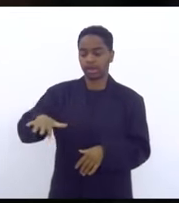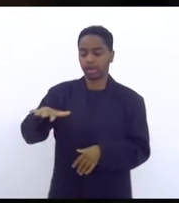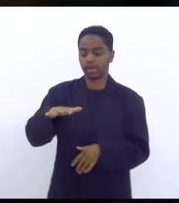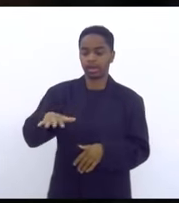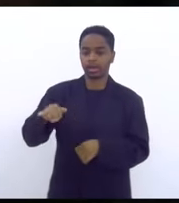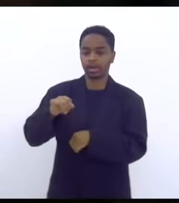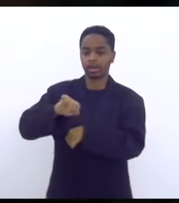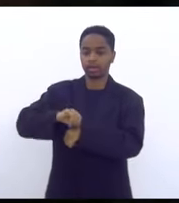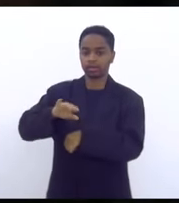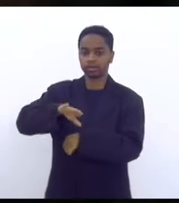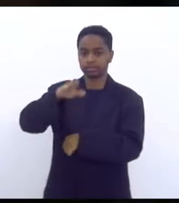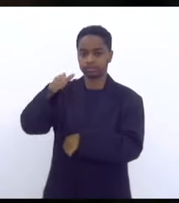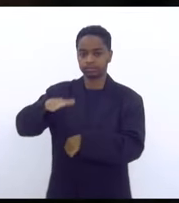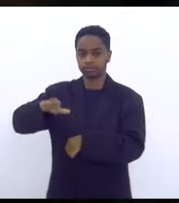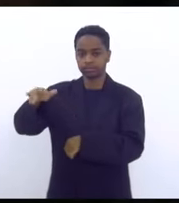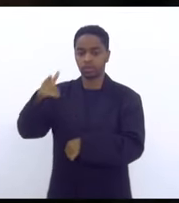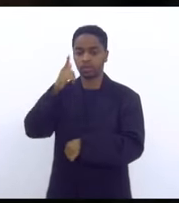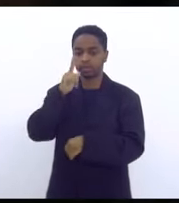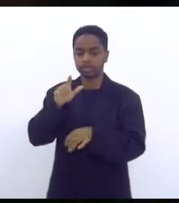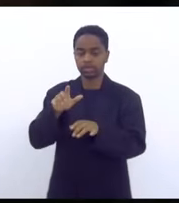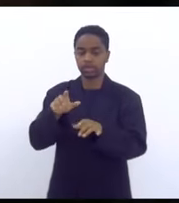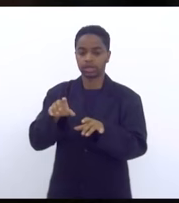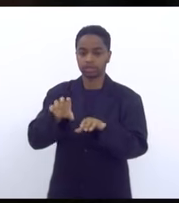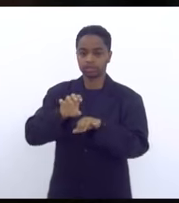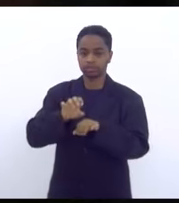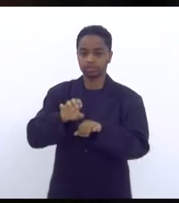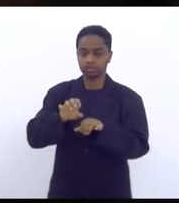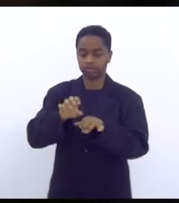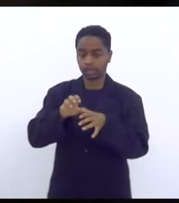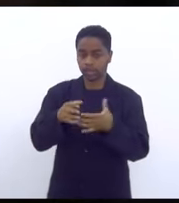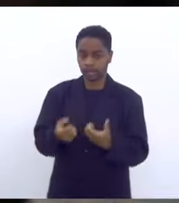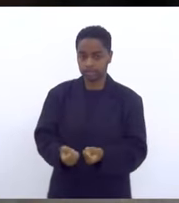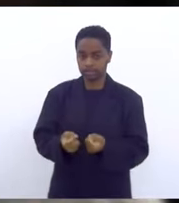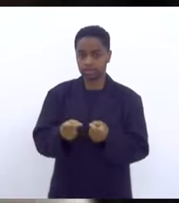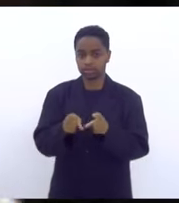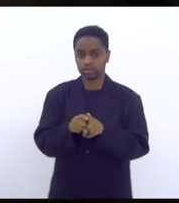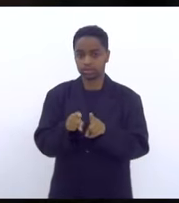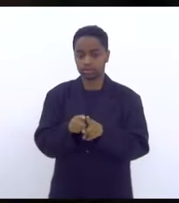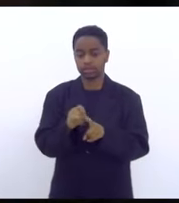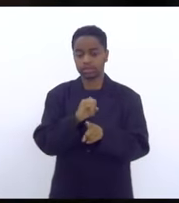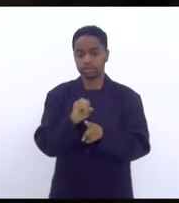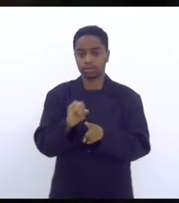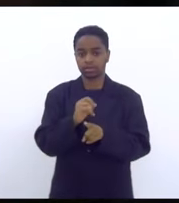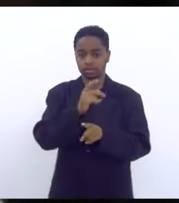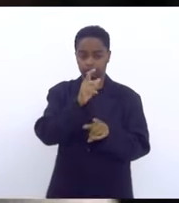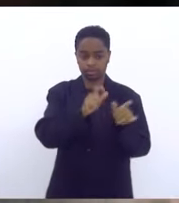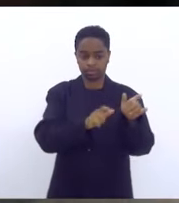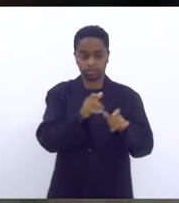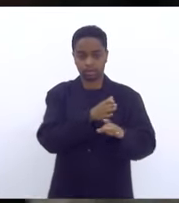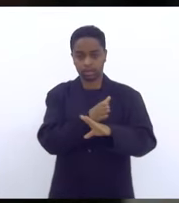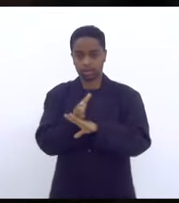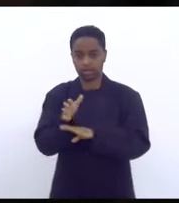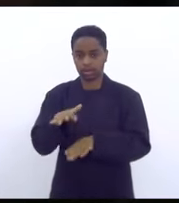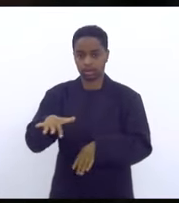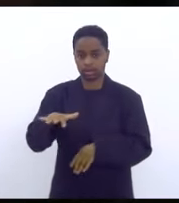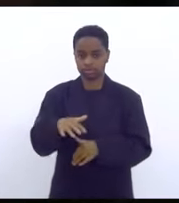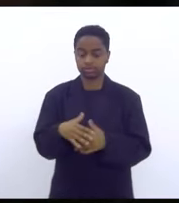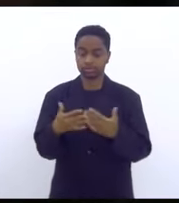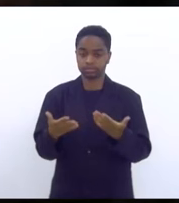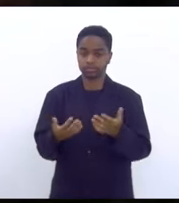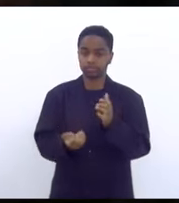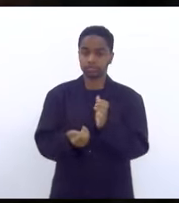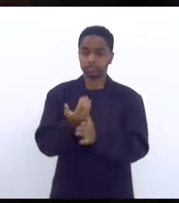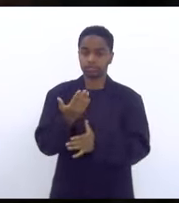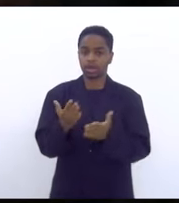pudesse aderir a quem entrasse no metal mecânico. E aí surgiram